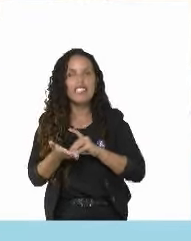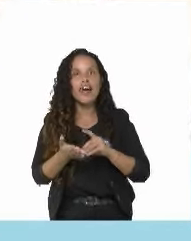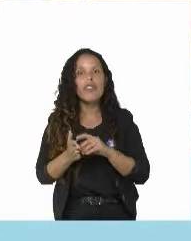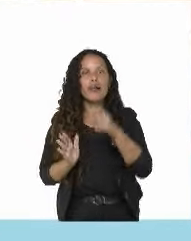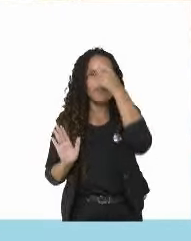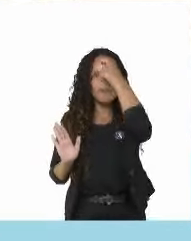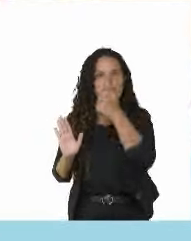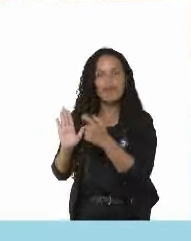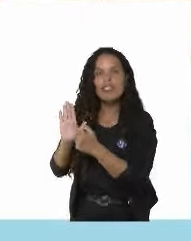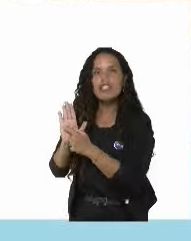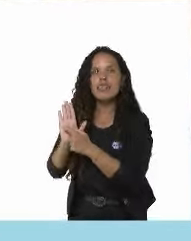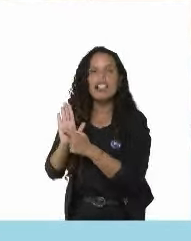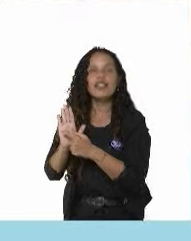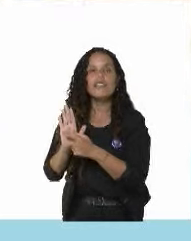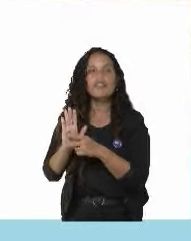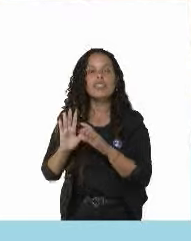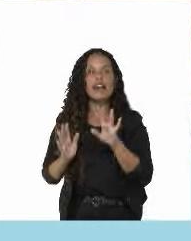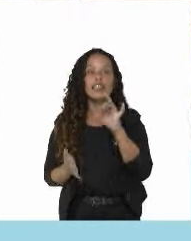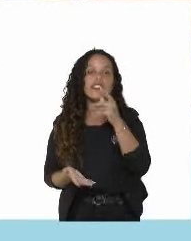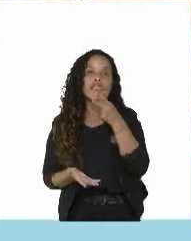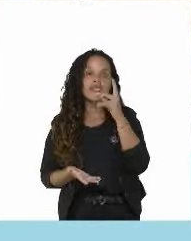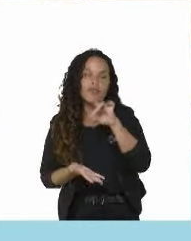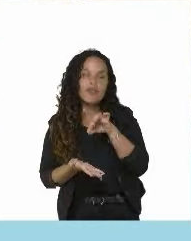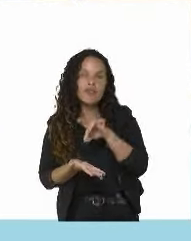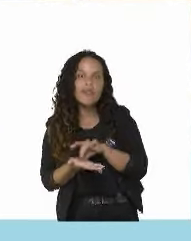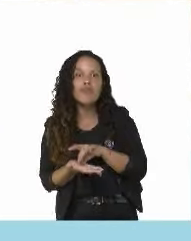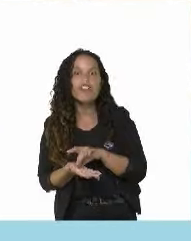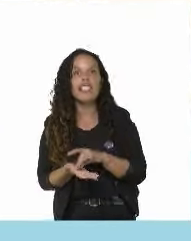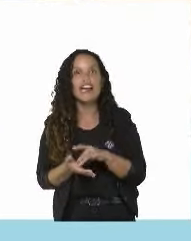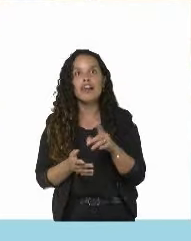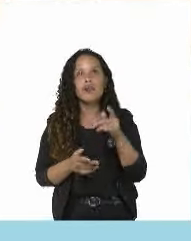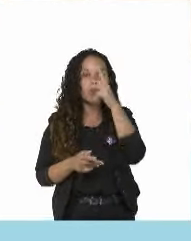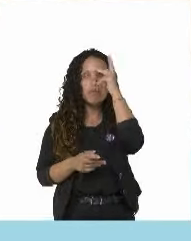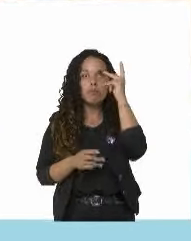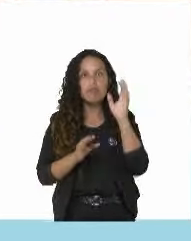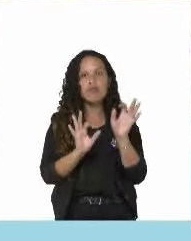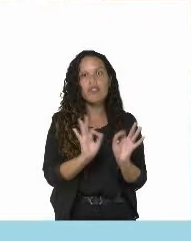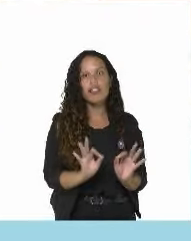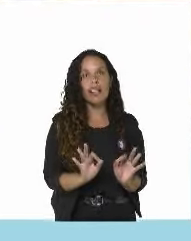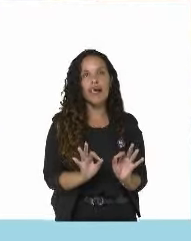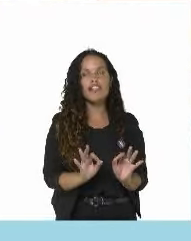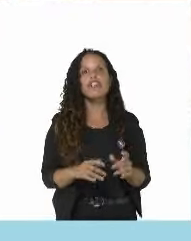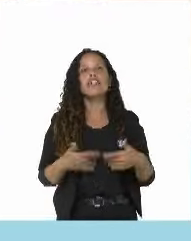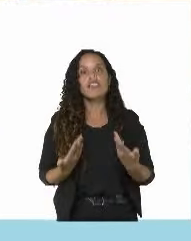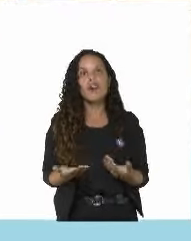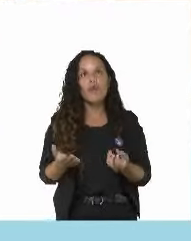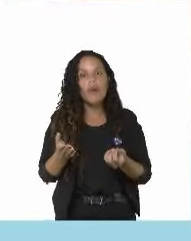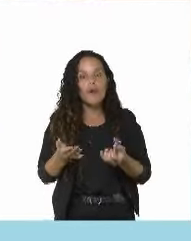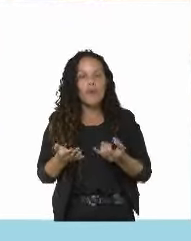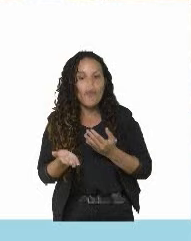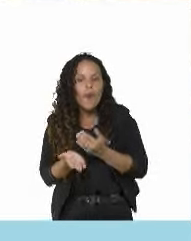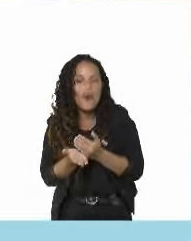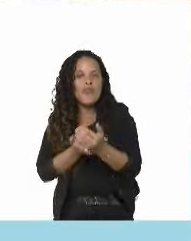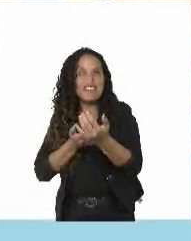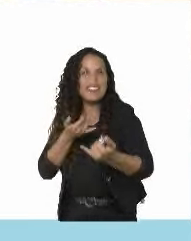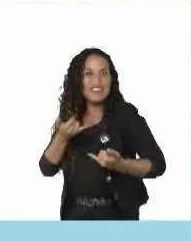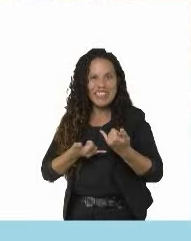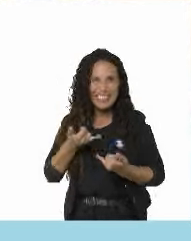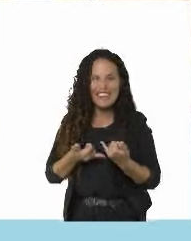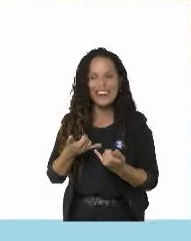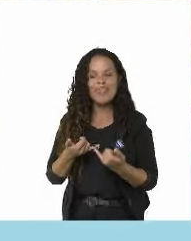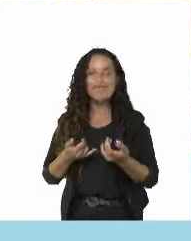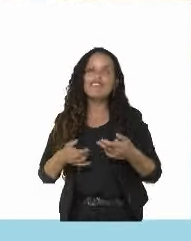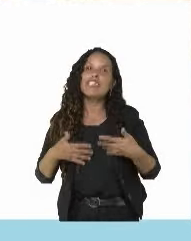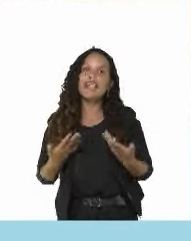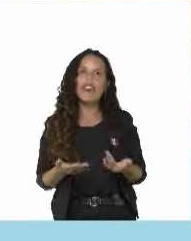artificial, sem de fato você ainda ter esses produtos, né? E aí eu comecei a brincar com isso. Então, aqui é o meu desfile,